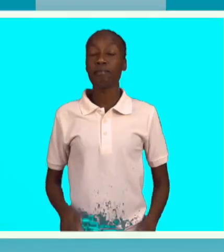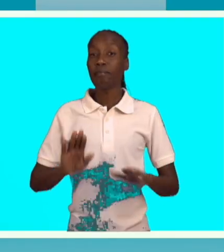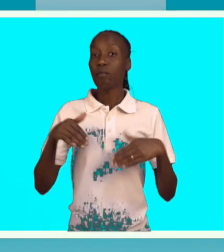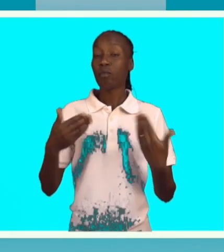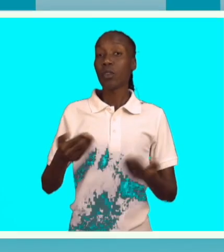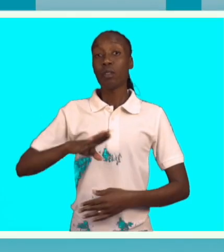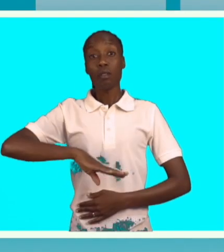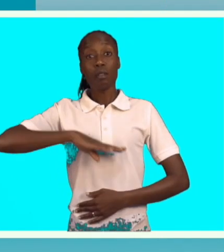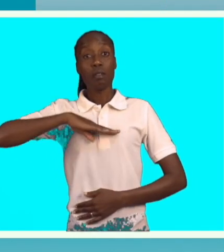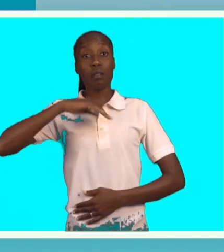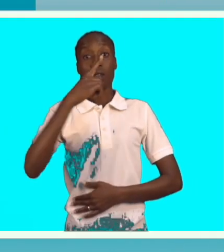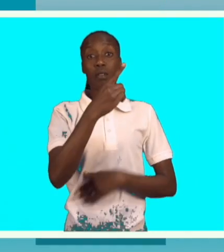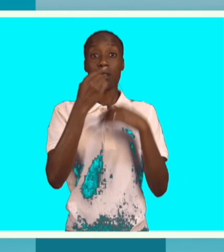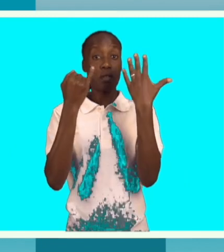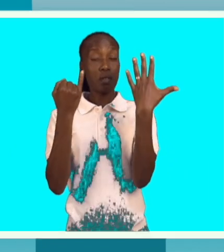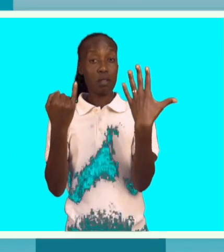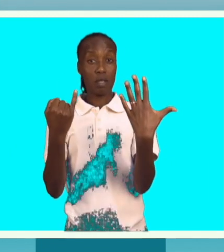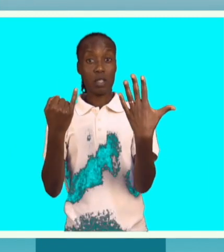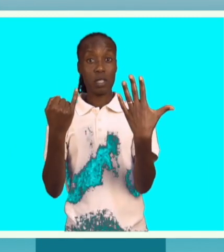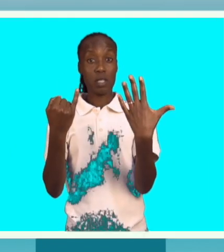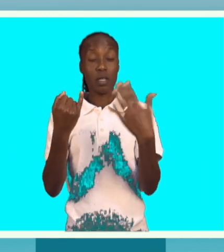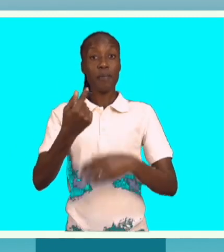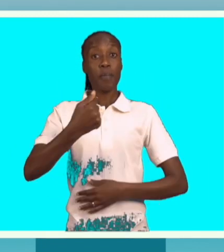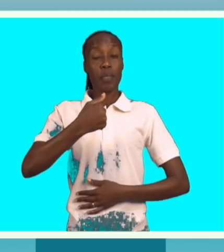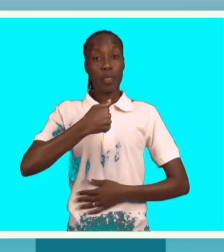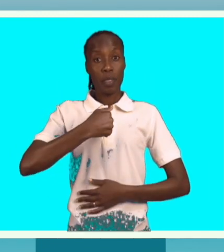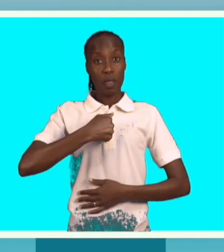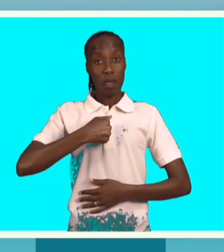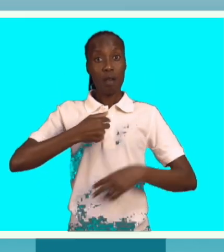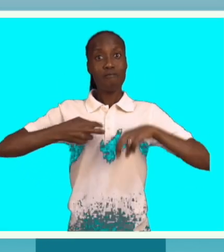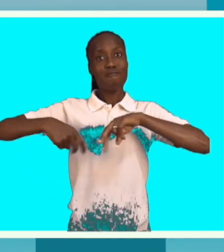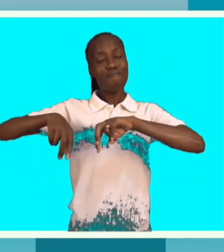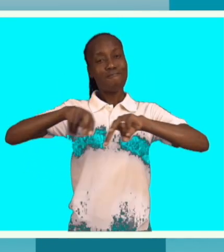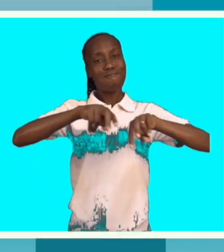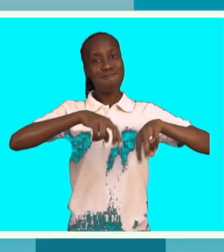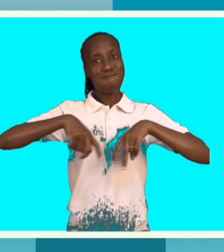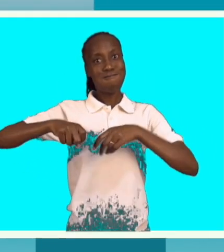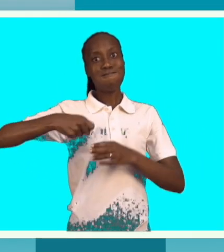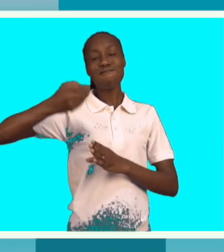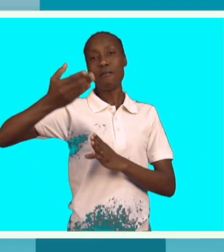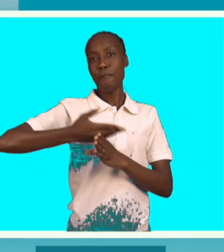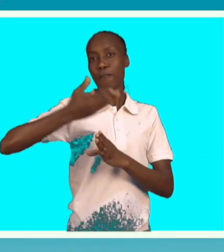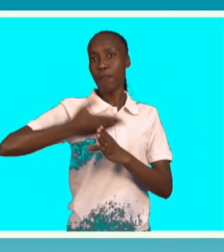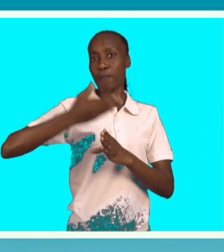Quando eu 16 anos, eu dançava.